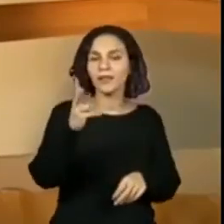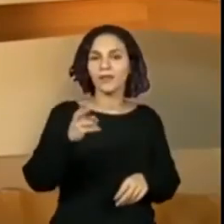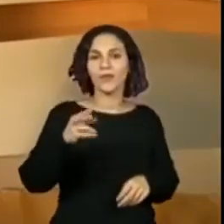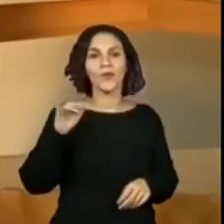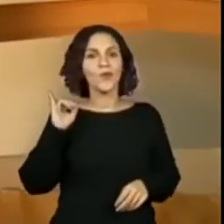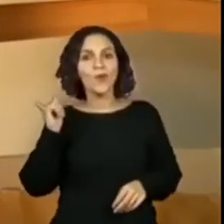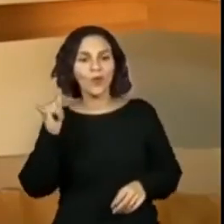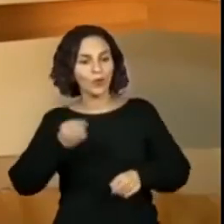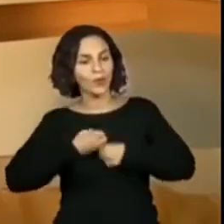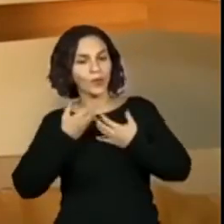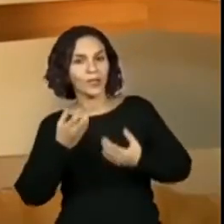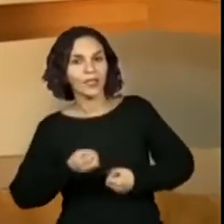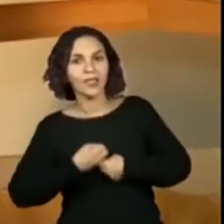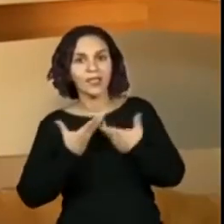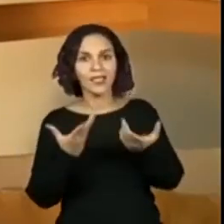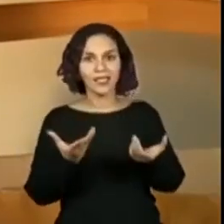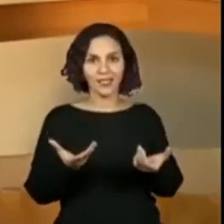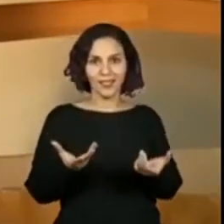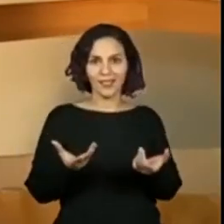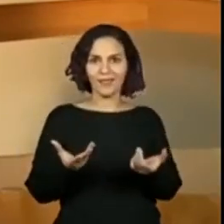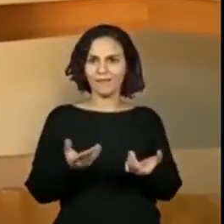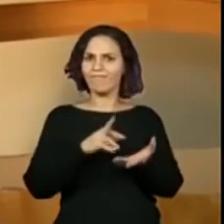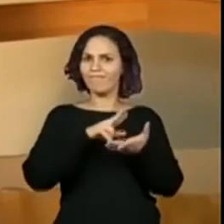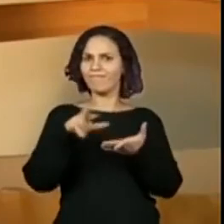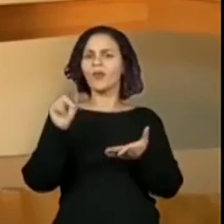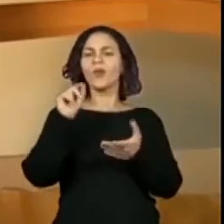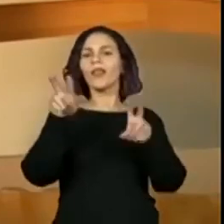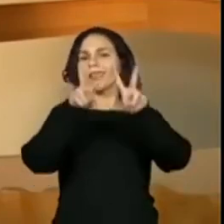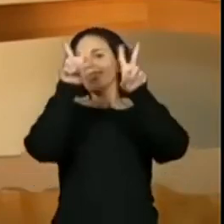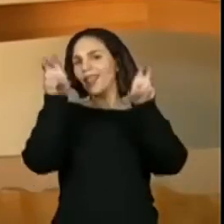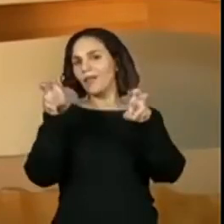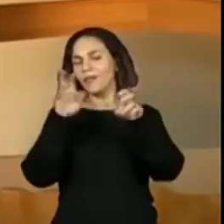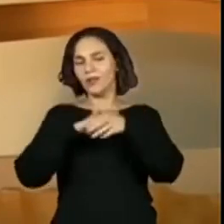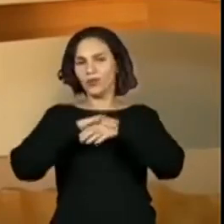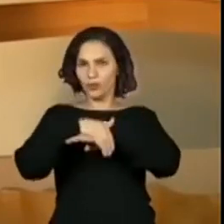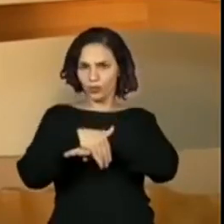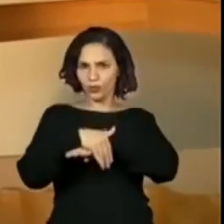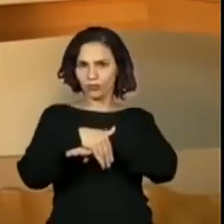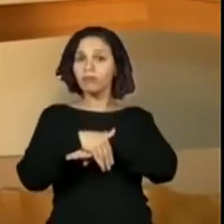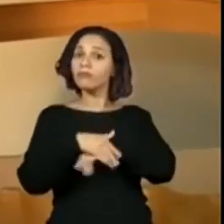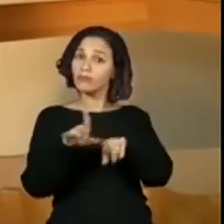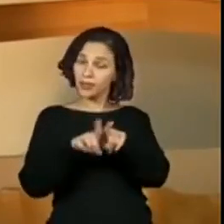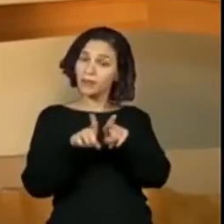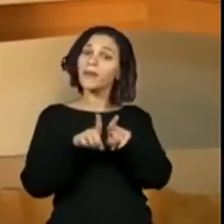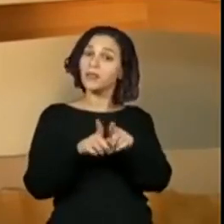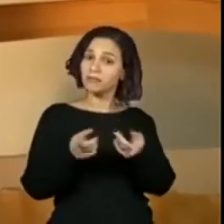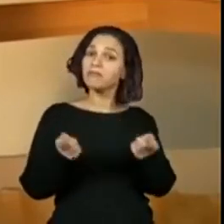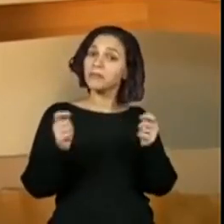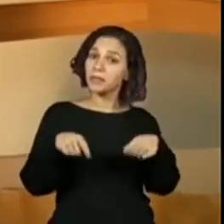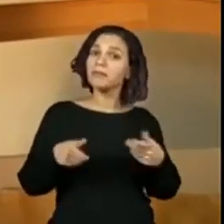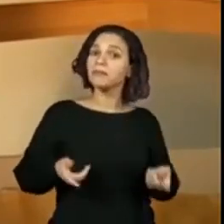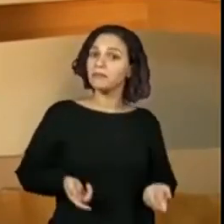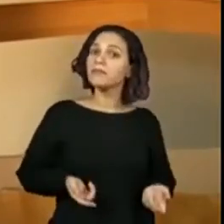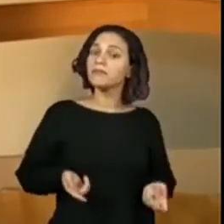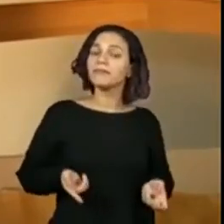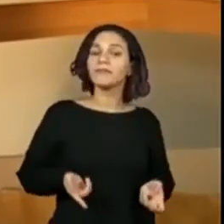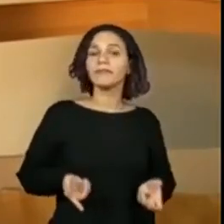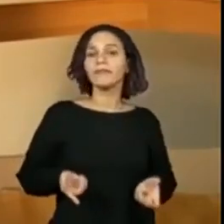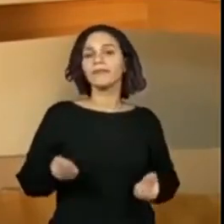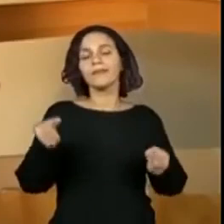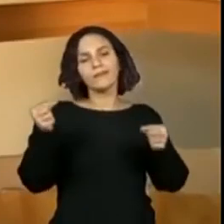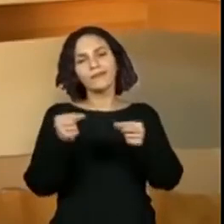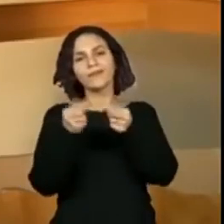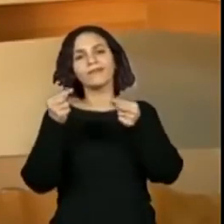contos, poesias que têm a noite como tema, também servem para